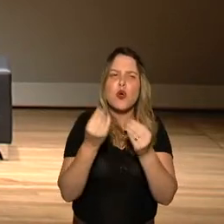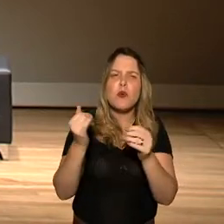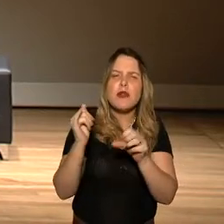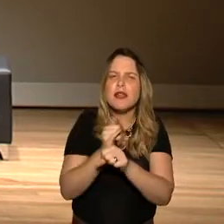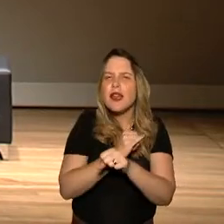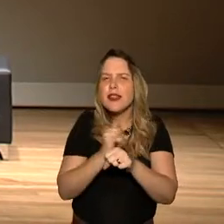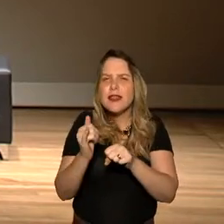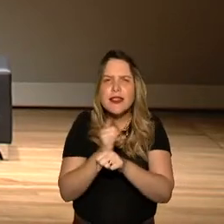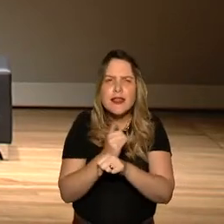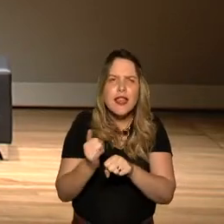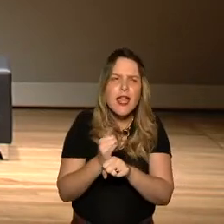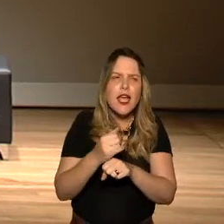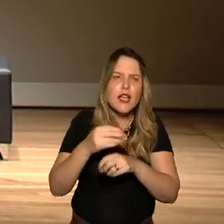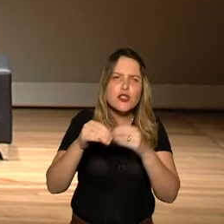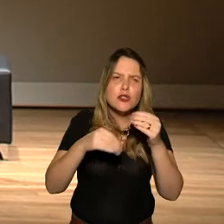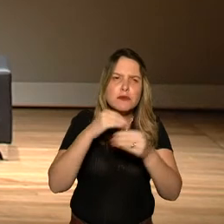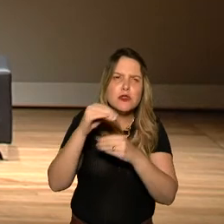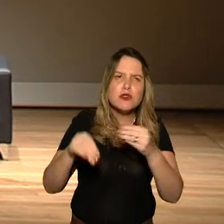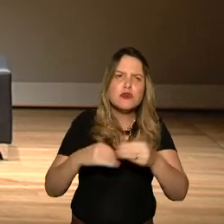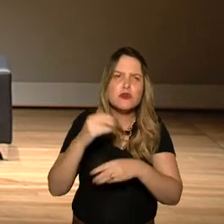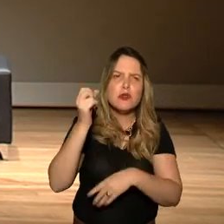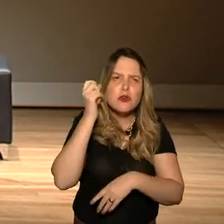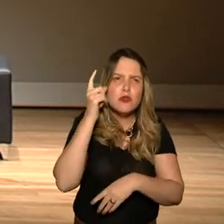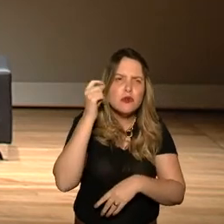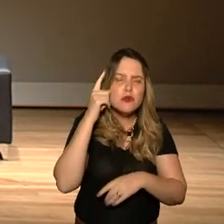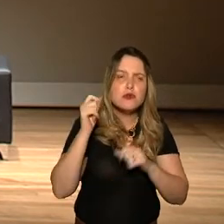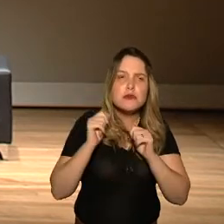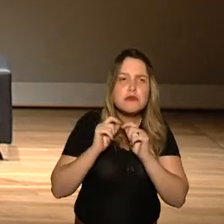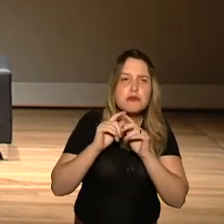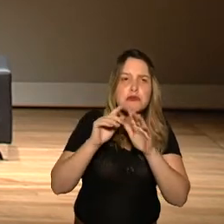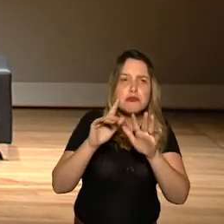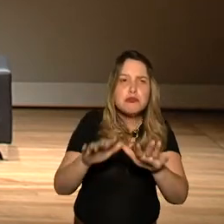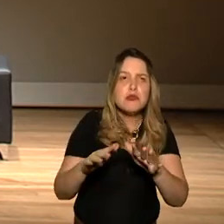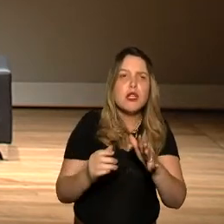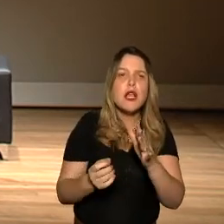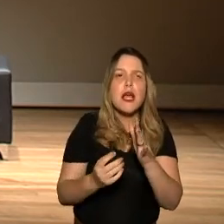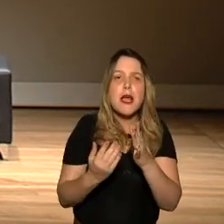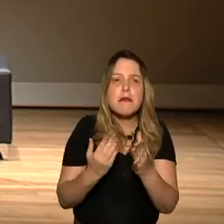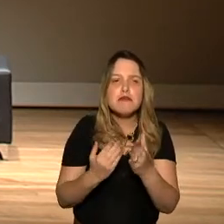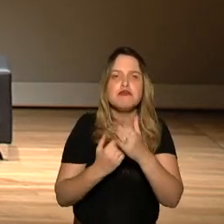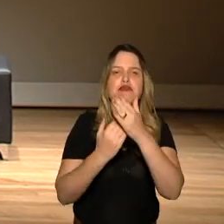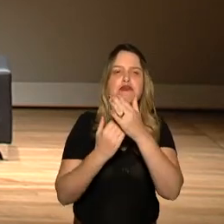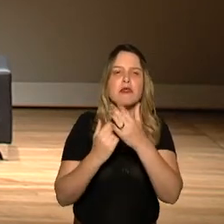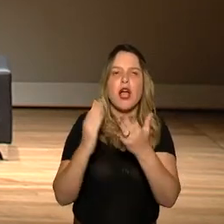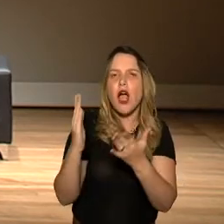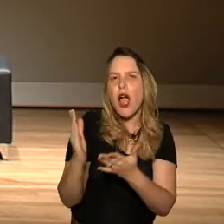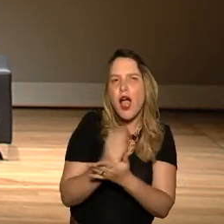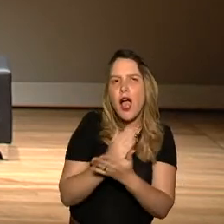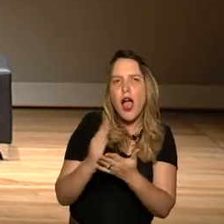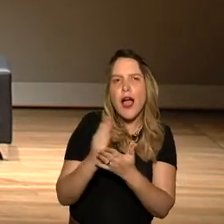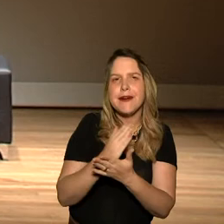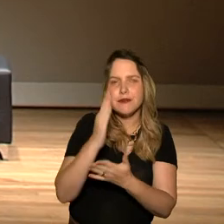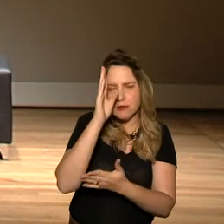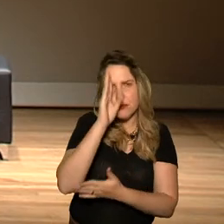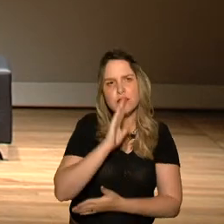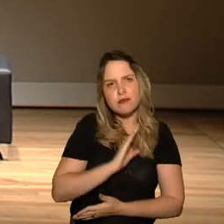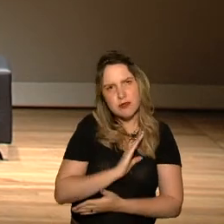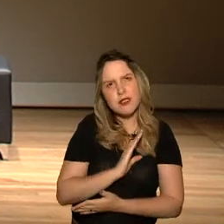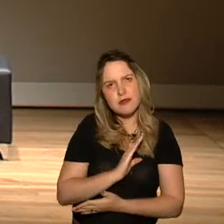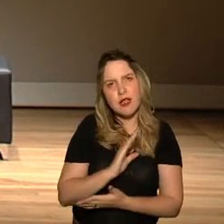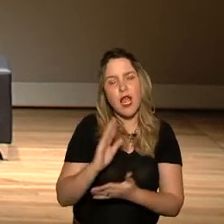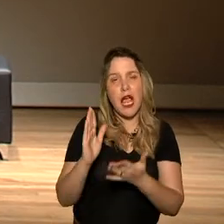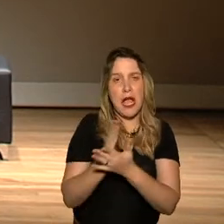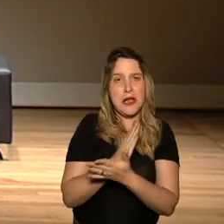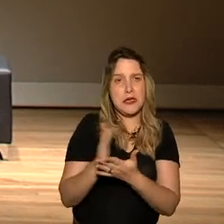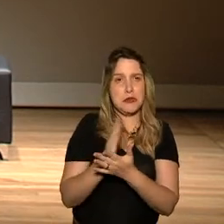popularização dessa cultura porque eu ainda vejo de uma forma muito elitizada mesmo sendo de graça né não é